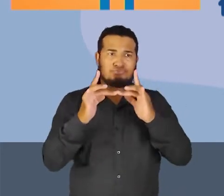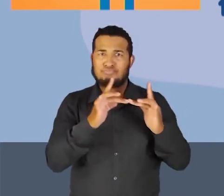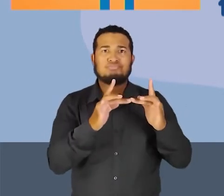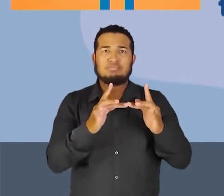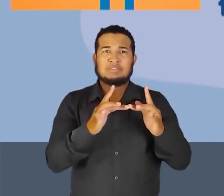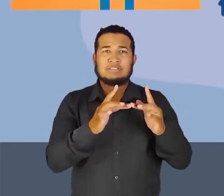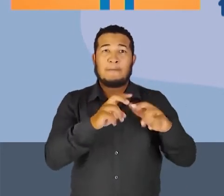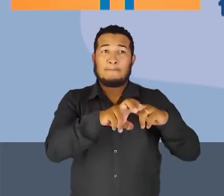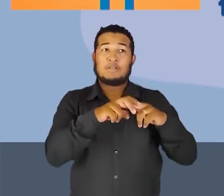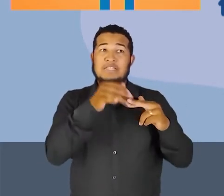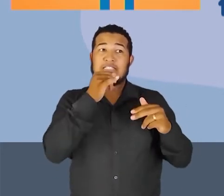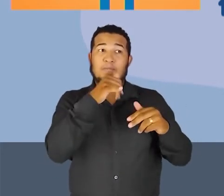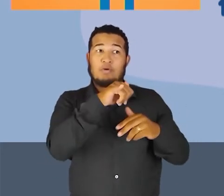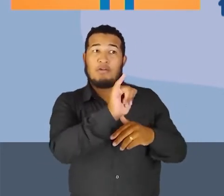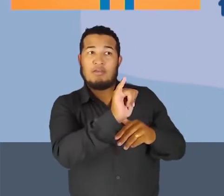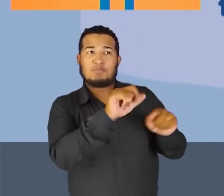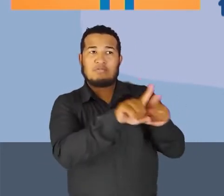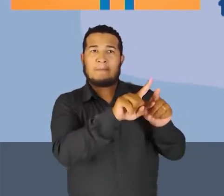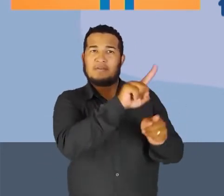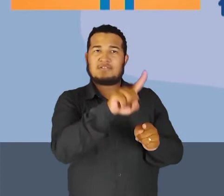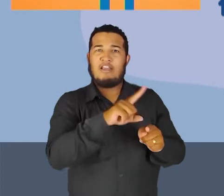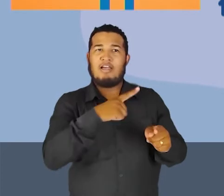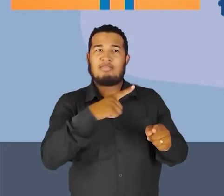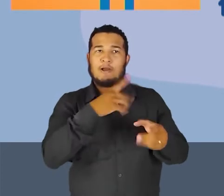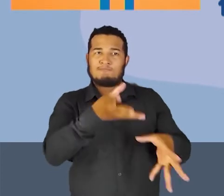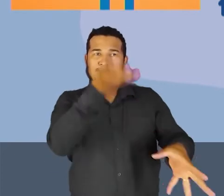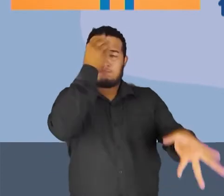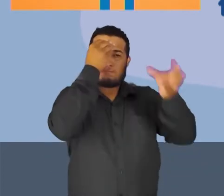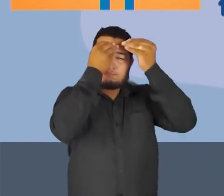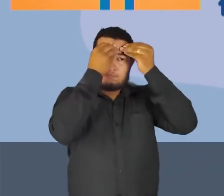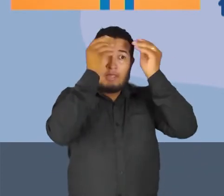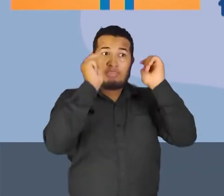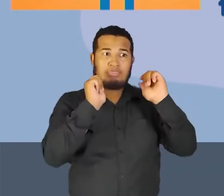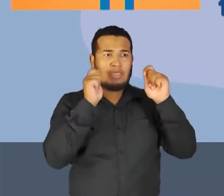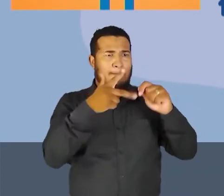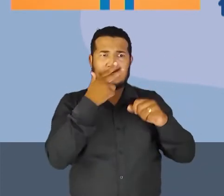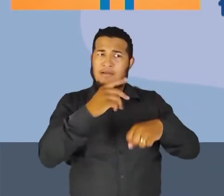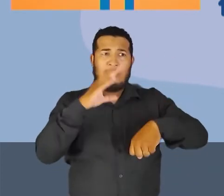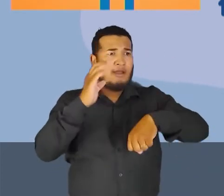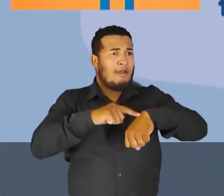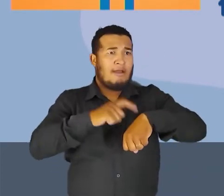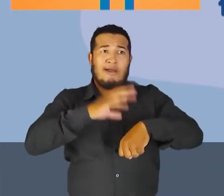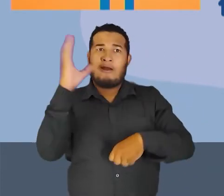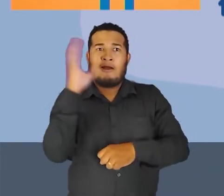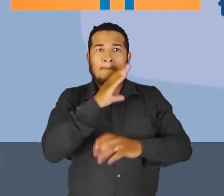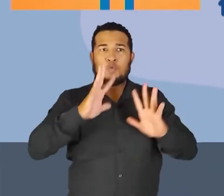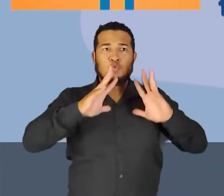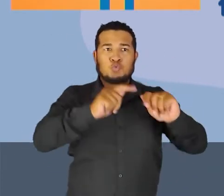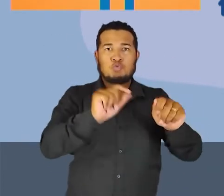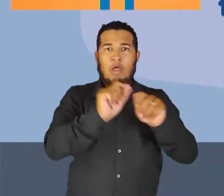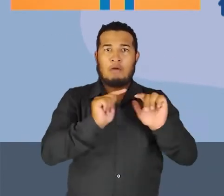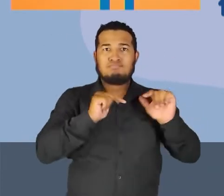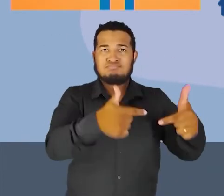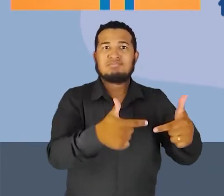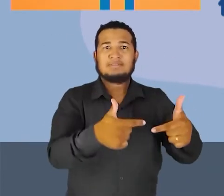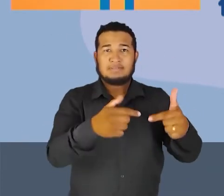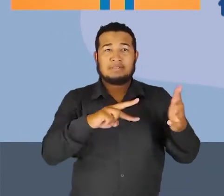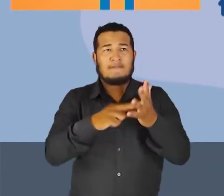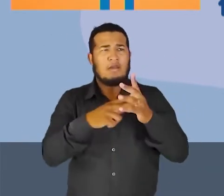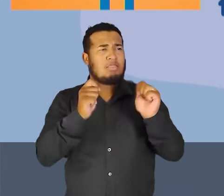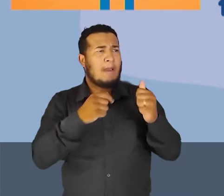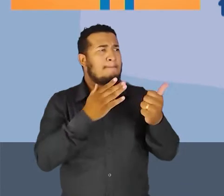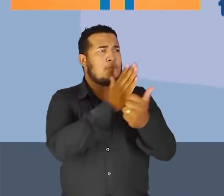tempo. Costumo dizer que as gerações Y e Z, elas trazem essa ideia do tudo ao mesmo tempo agora, né? Então, a geração